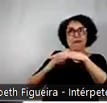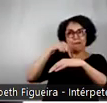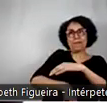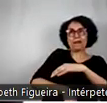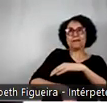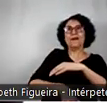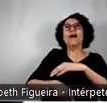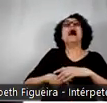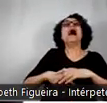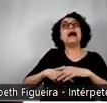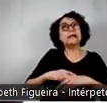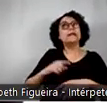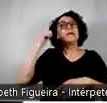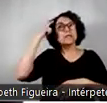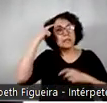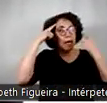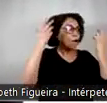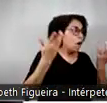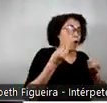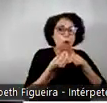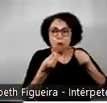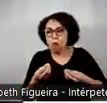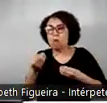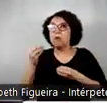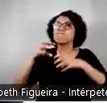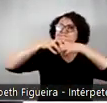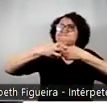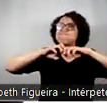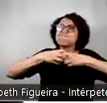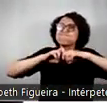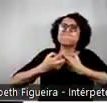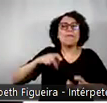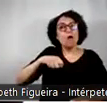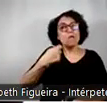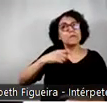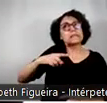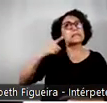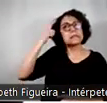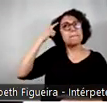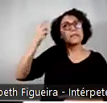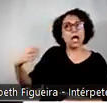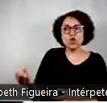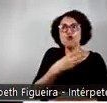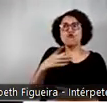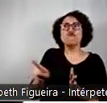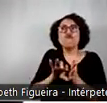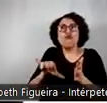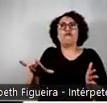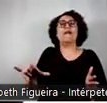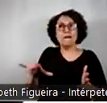o tipo de atendimento, né, que esse tipo de acolhimento para as pessoas migrantes e refugiadas no país.